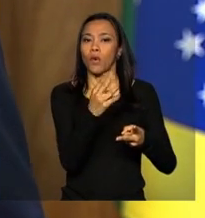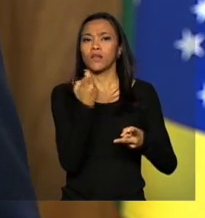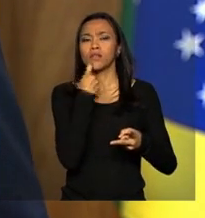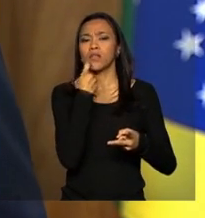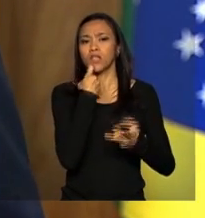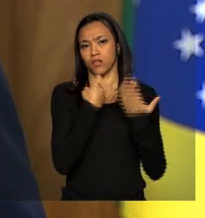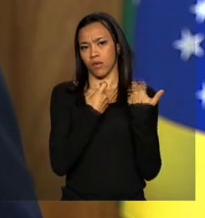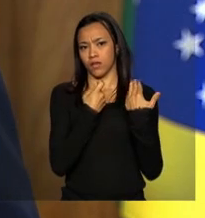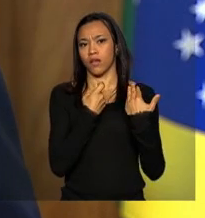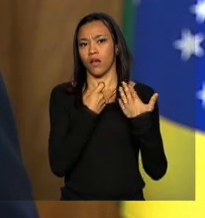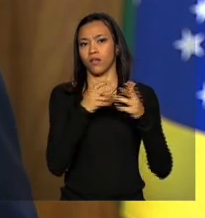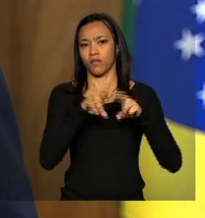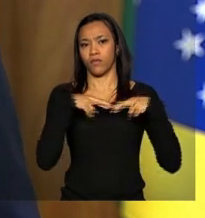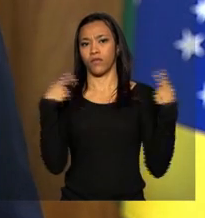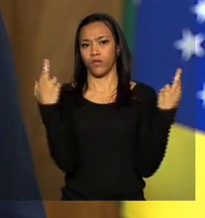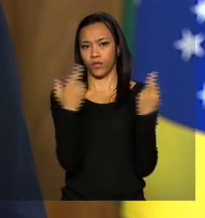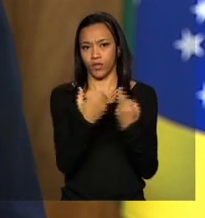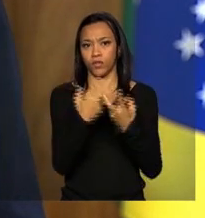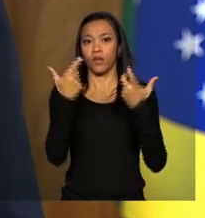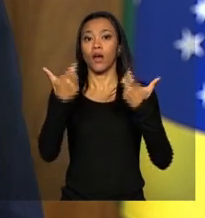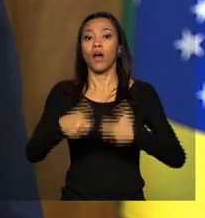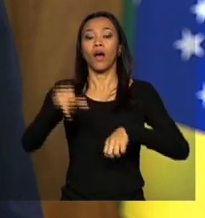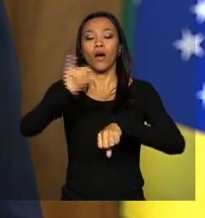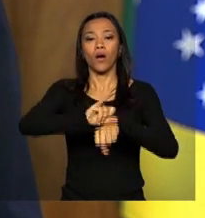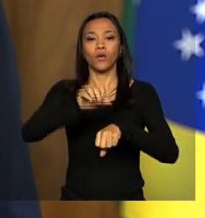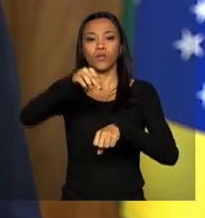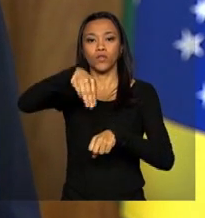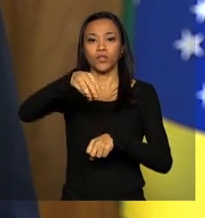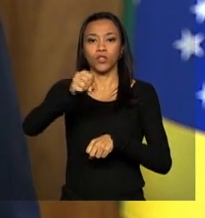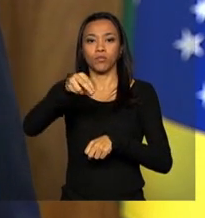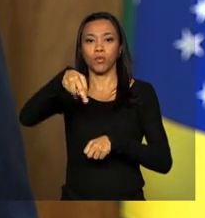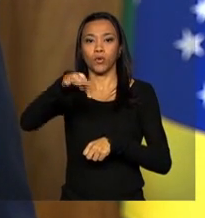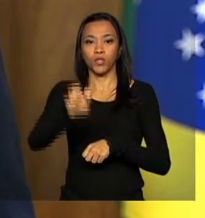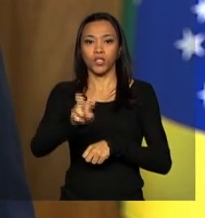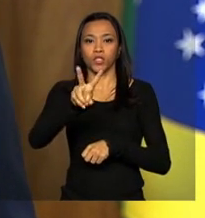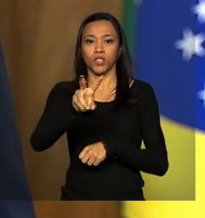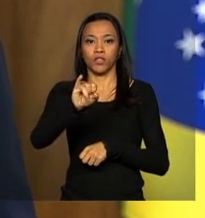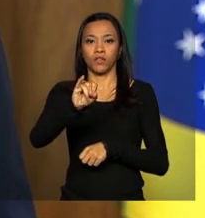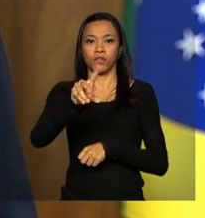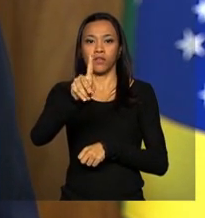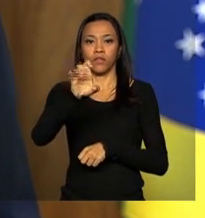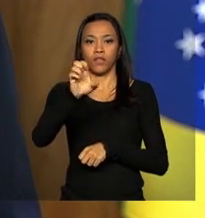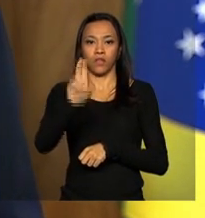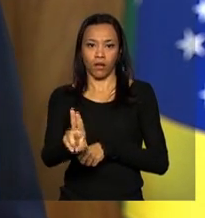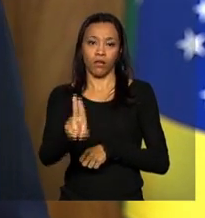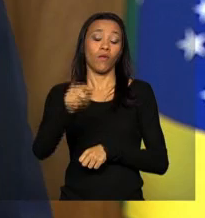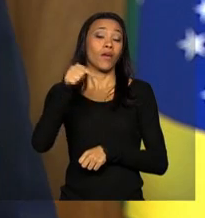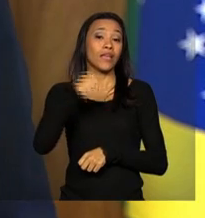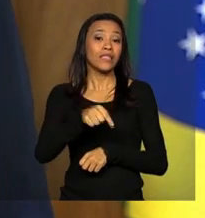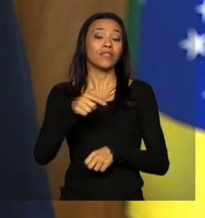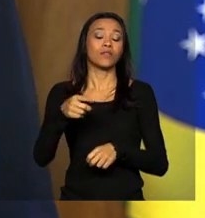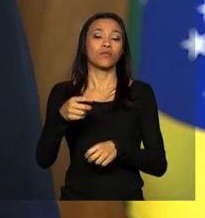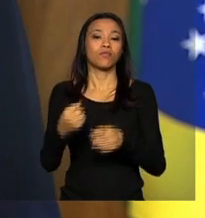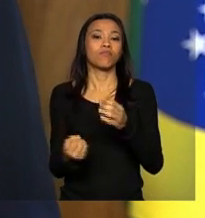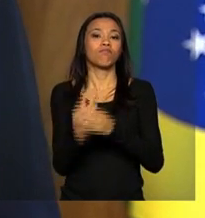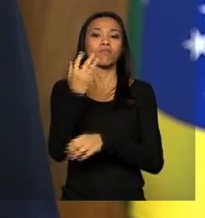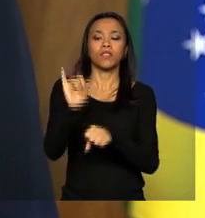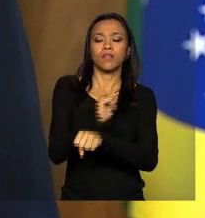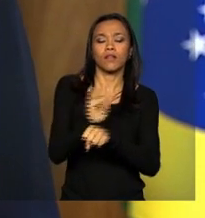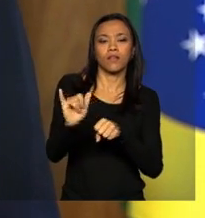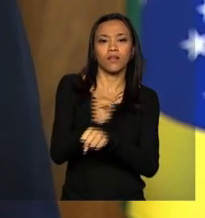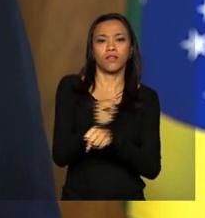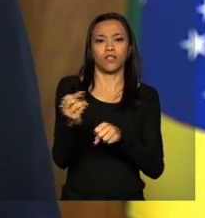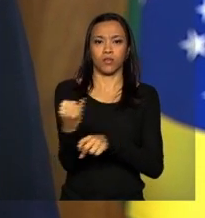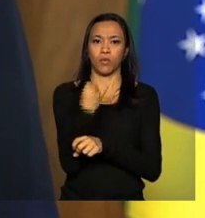em Montevideo, reafirmou a importância desta ferramenta para resolver a nível